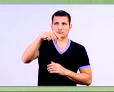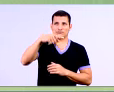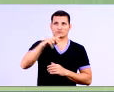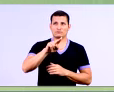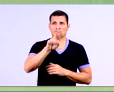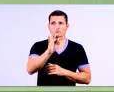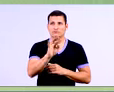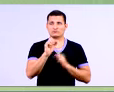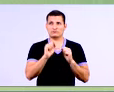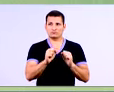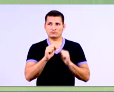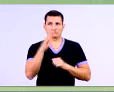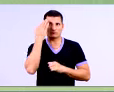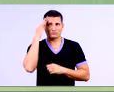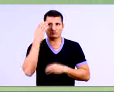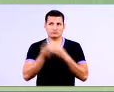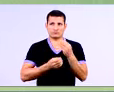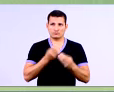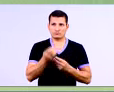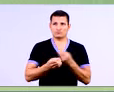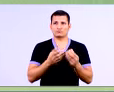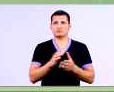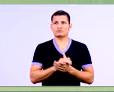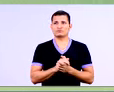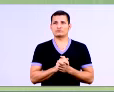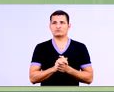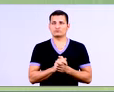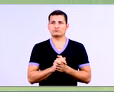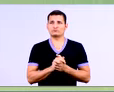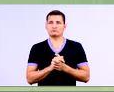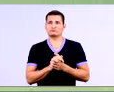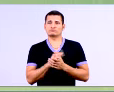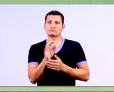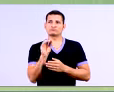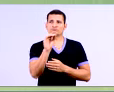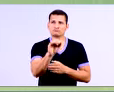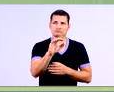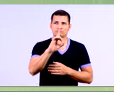entendido como componente em que se lançam dados.